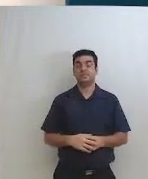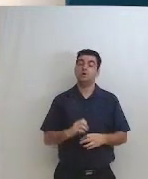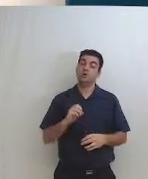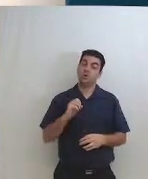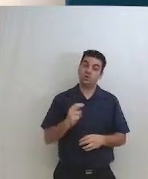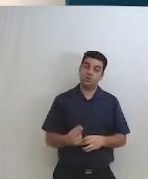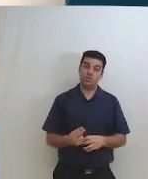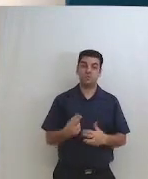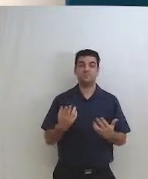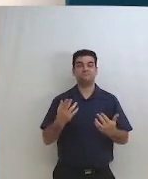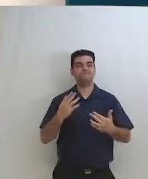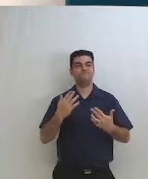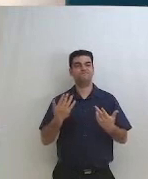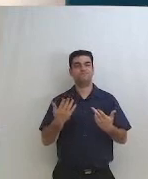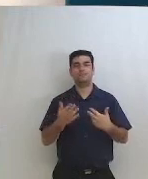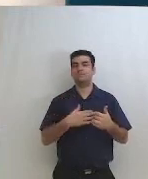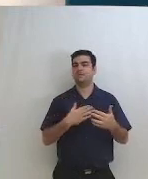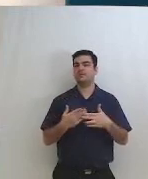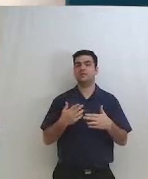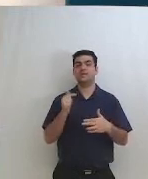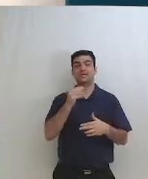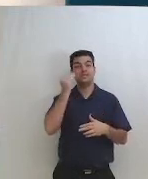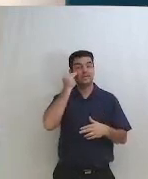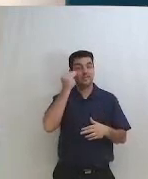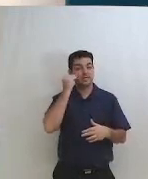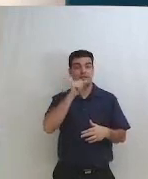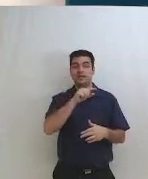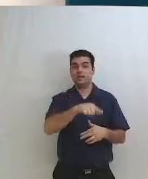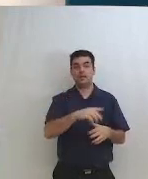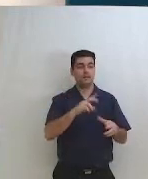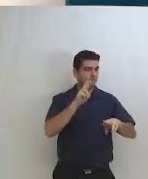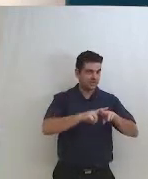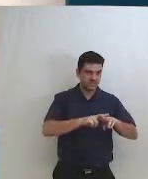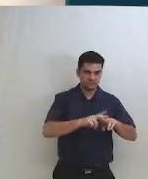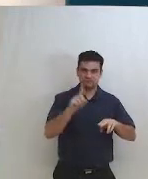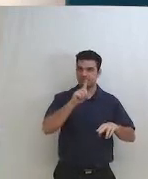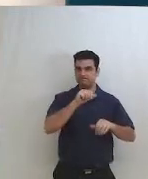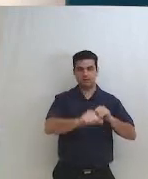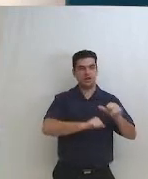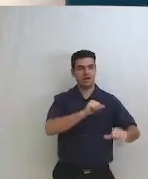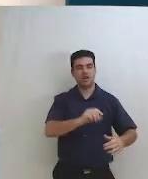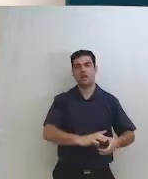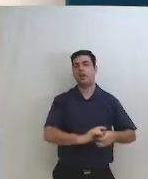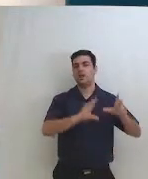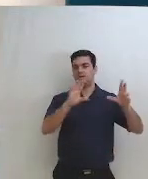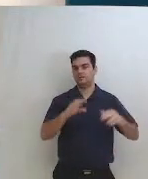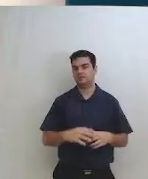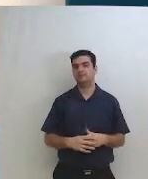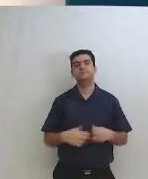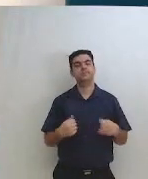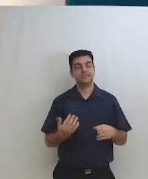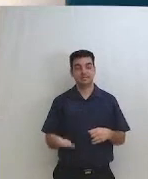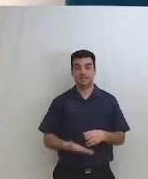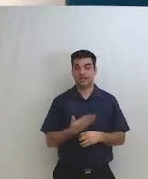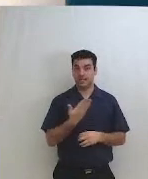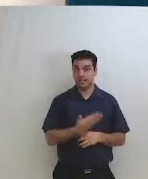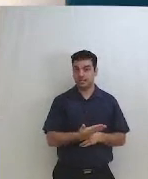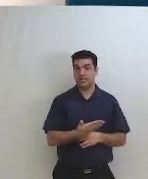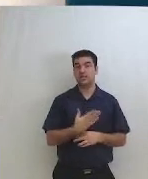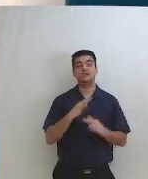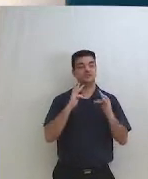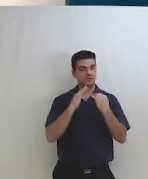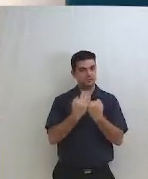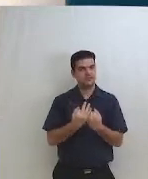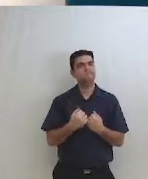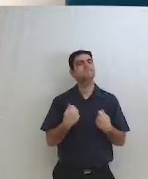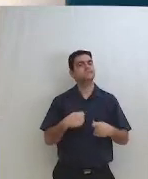seja relaxada ou revogada a prisão preventiva, que constrange esse paciente, esse pai de família que precisa trabalhar